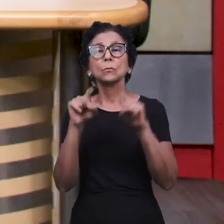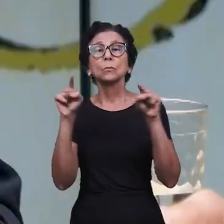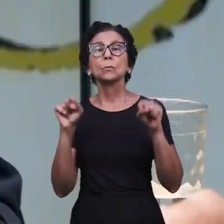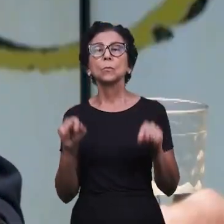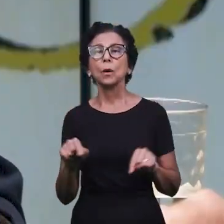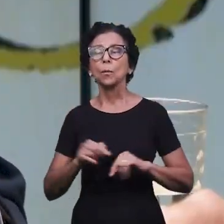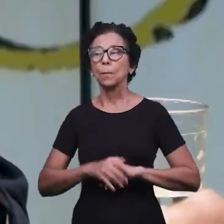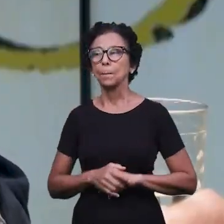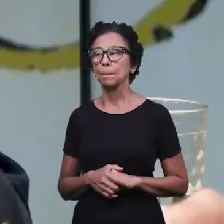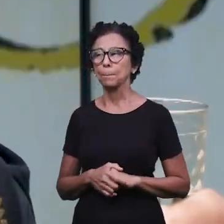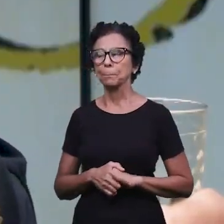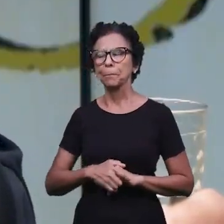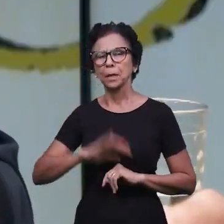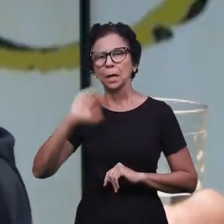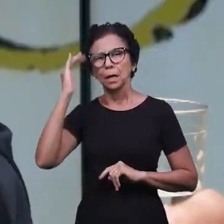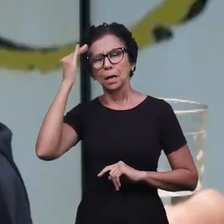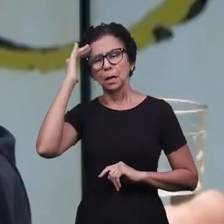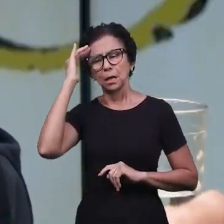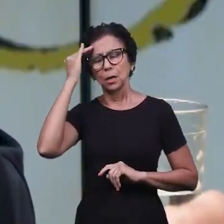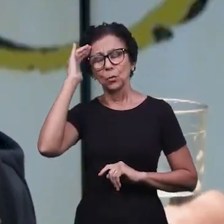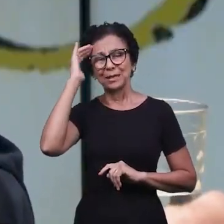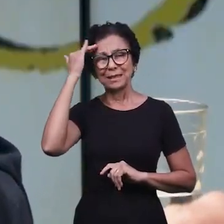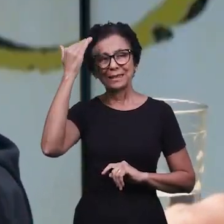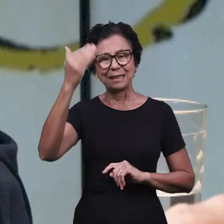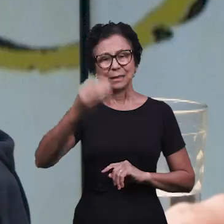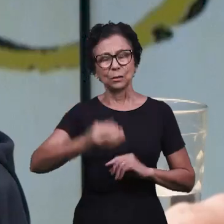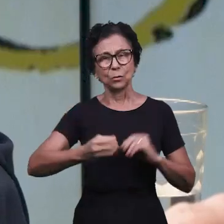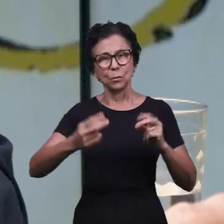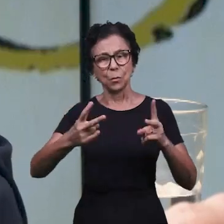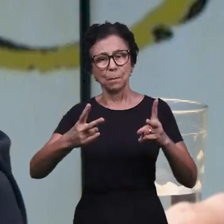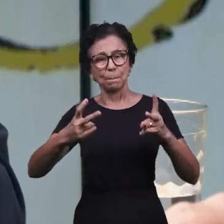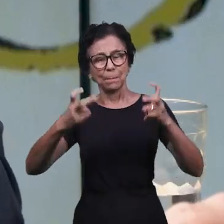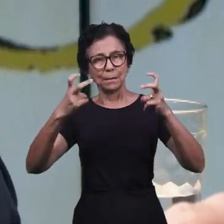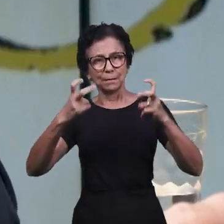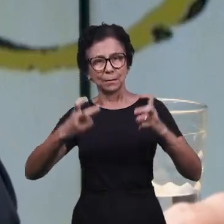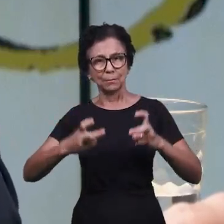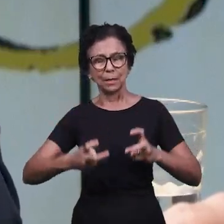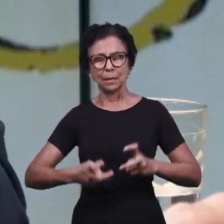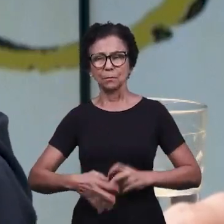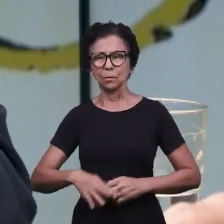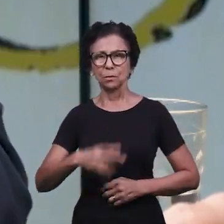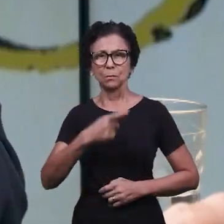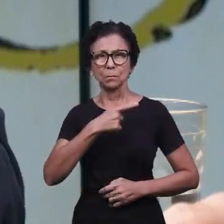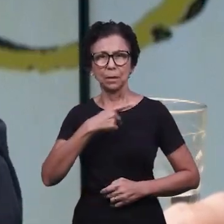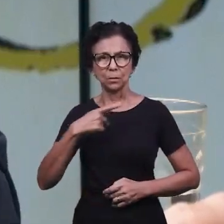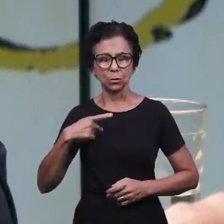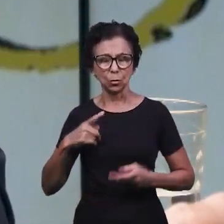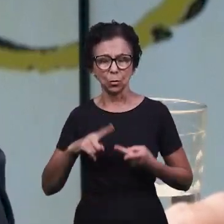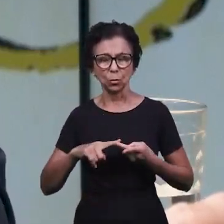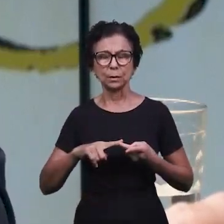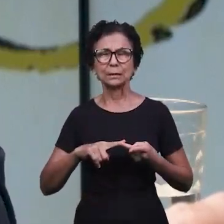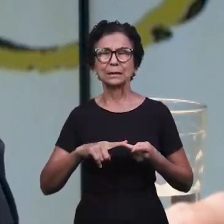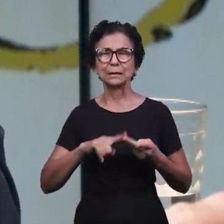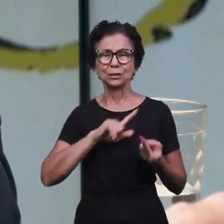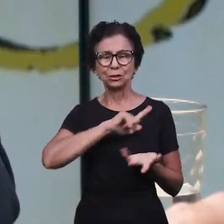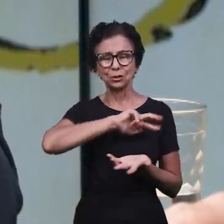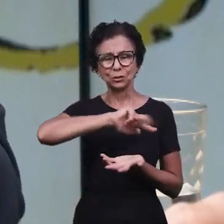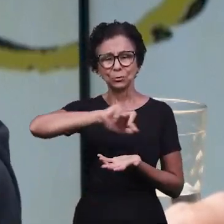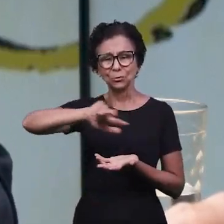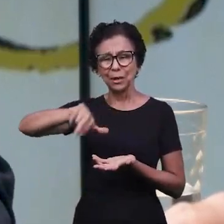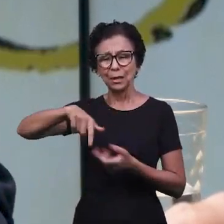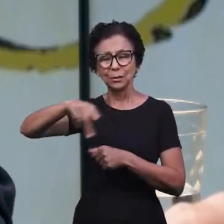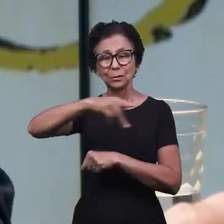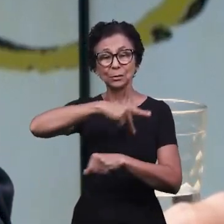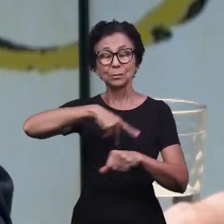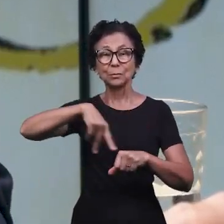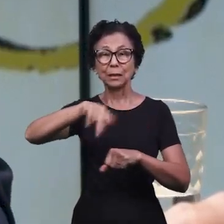fizemos, isso veio na reação das igrejas e dos pastores dos vários países que já